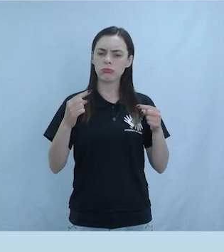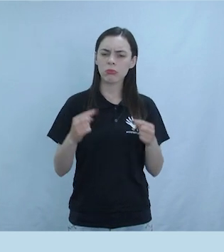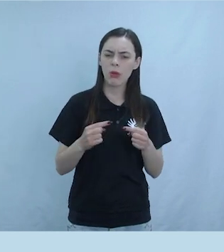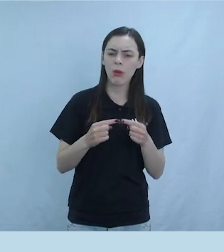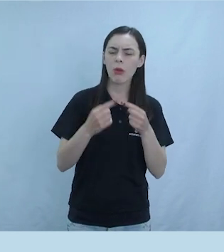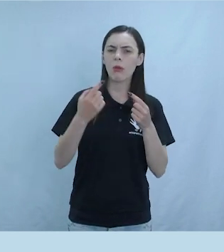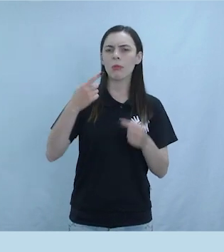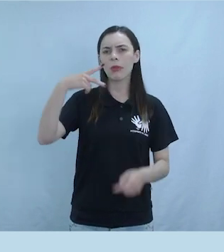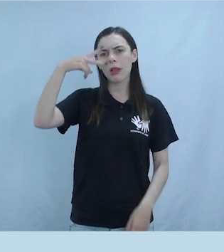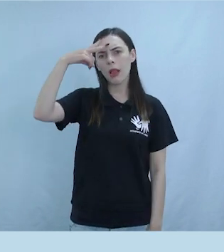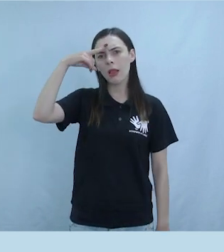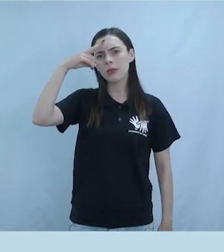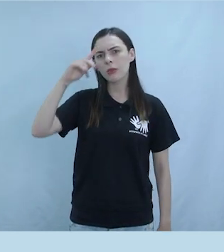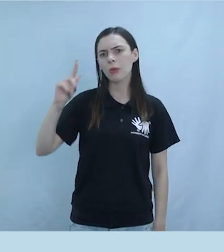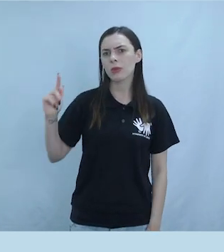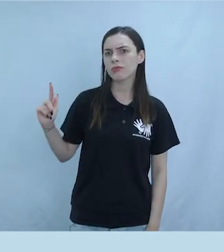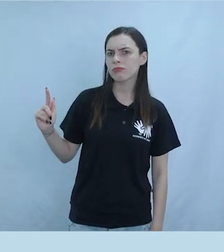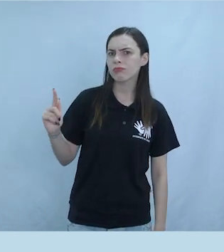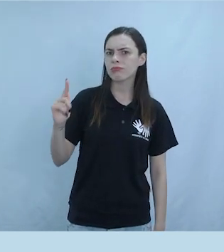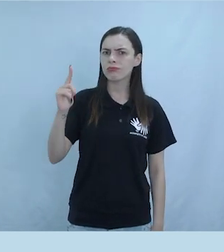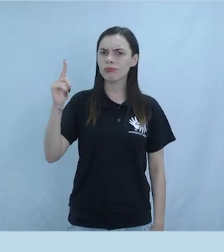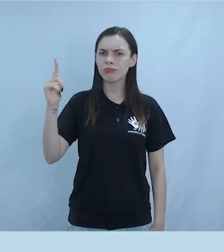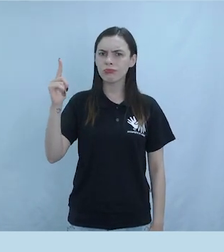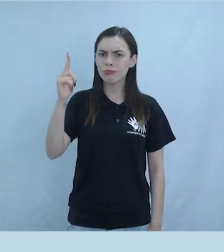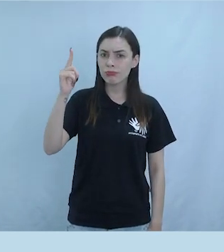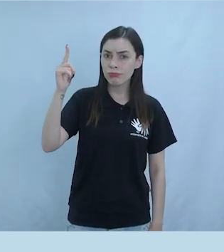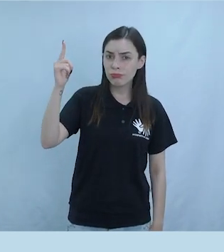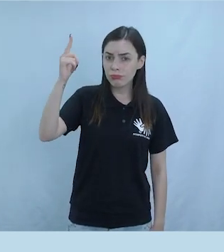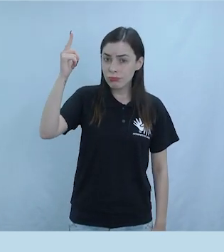imagens retrata a história dos